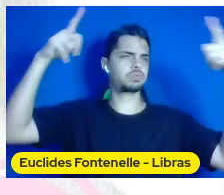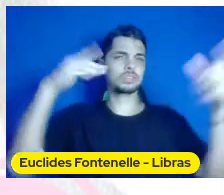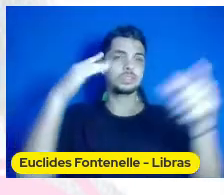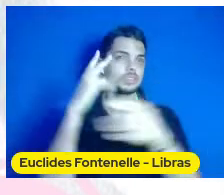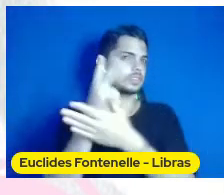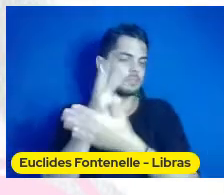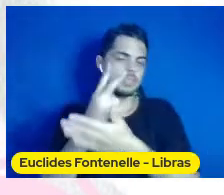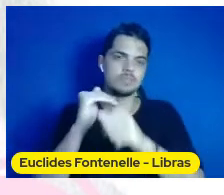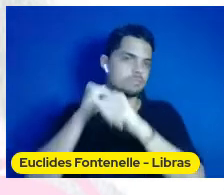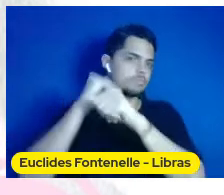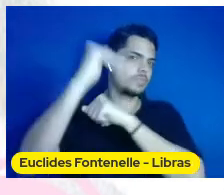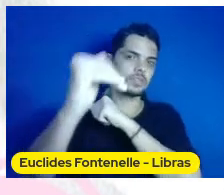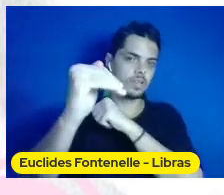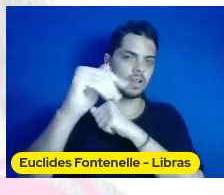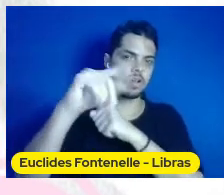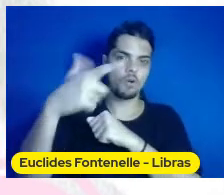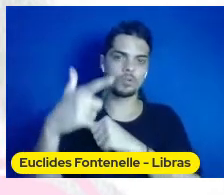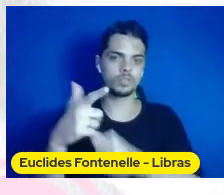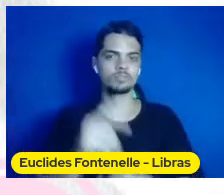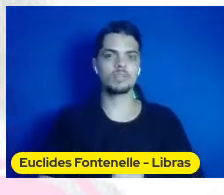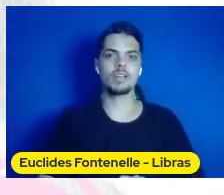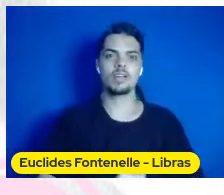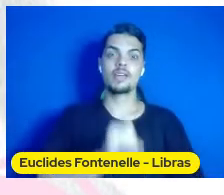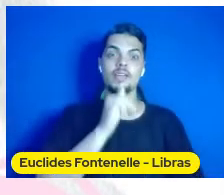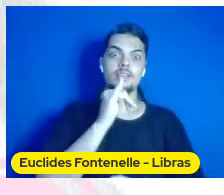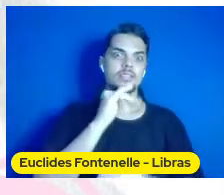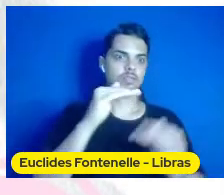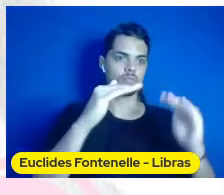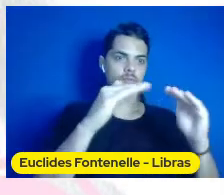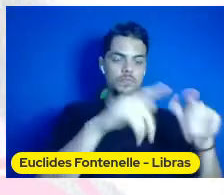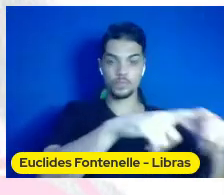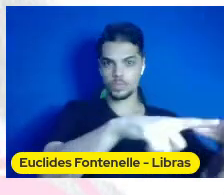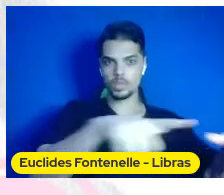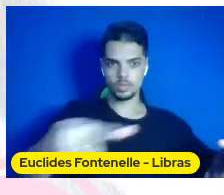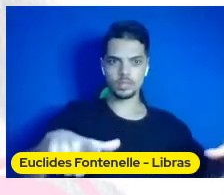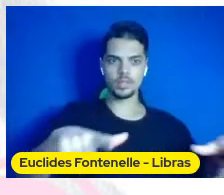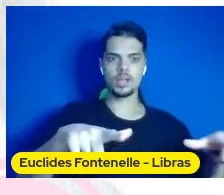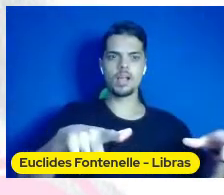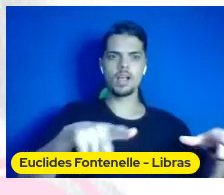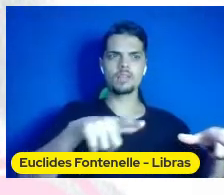assistindo, a sala de aula era bem complicada, era